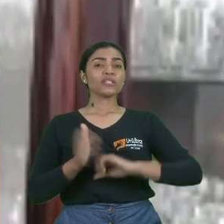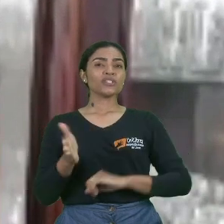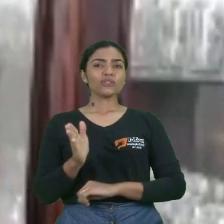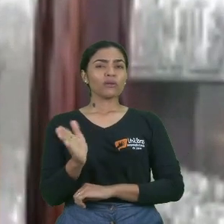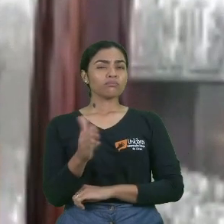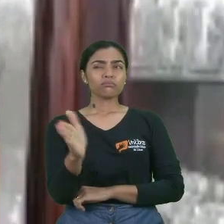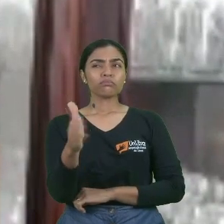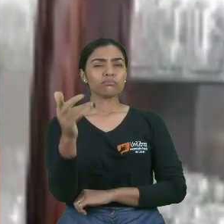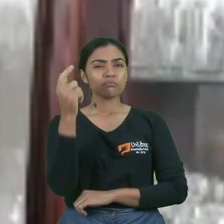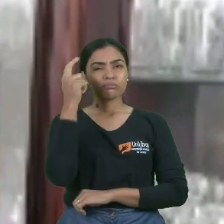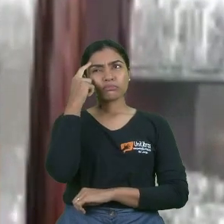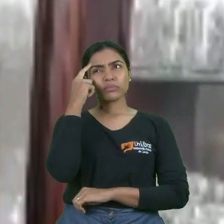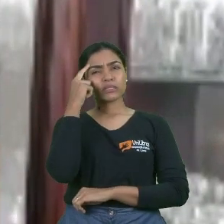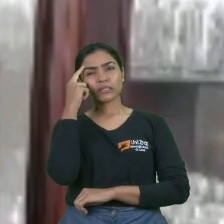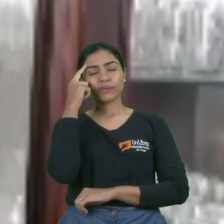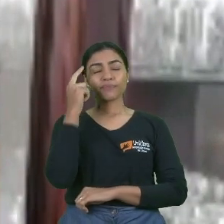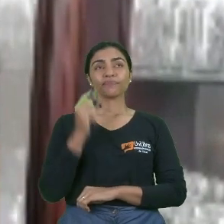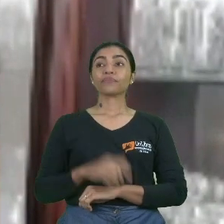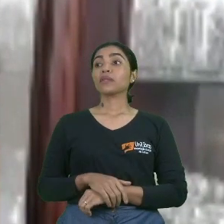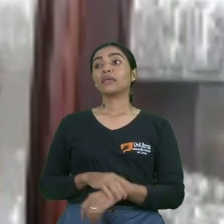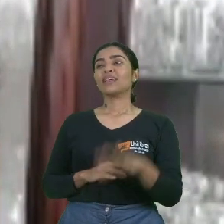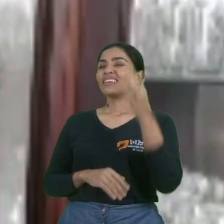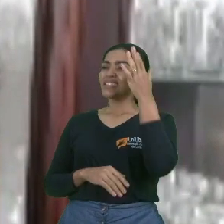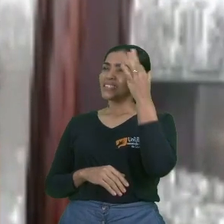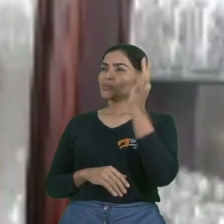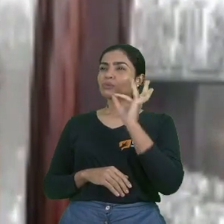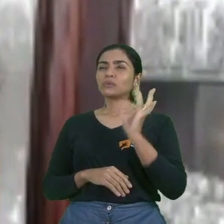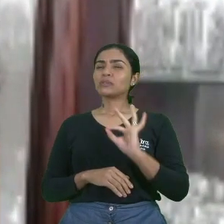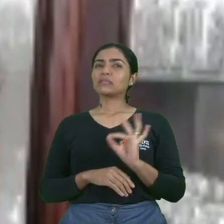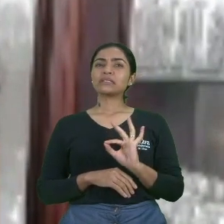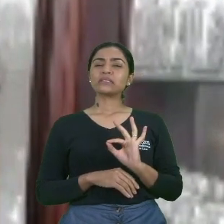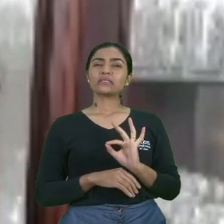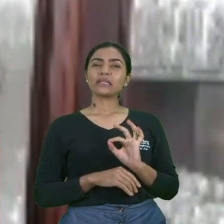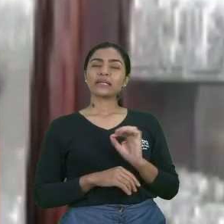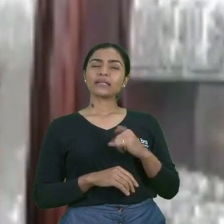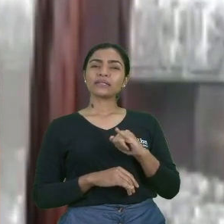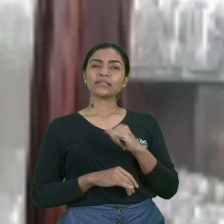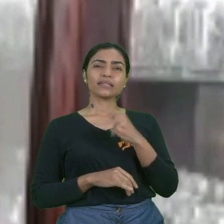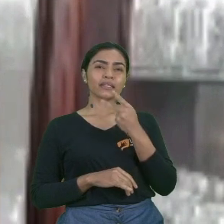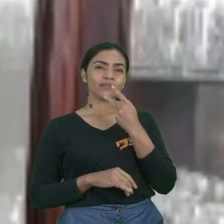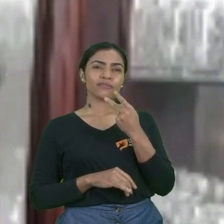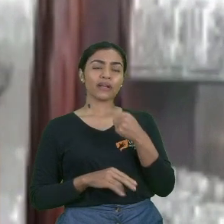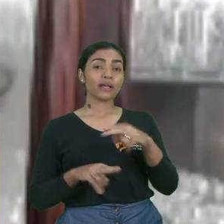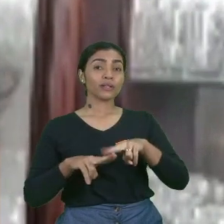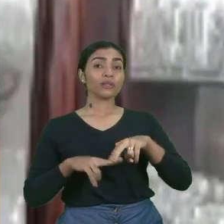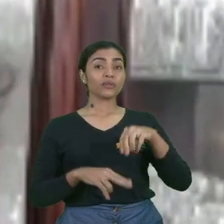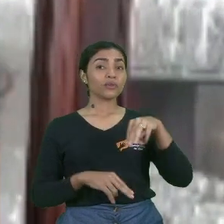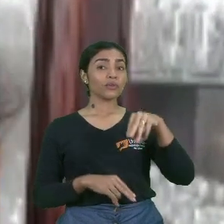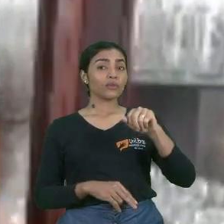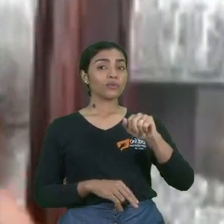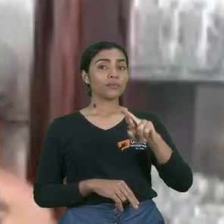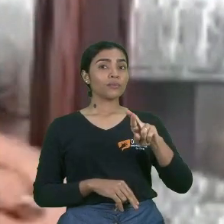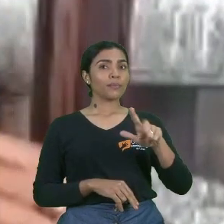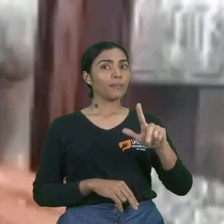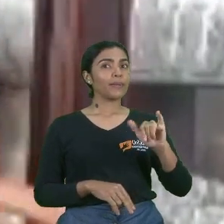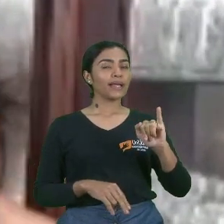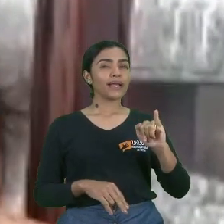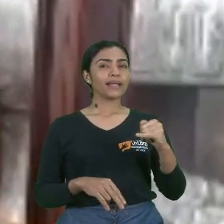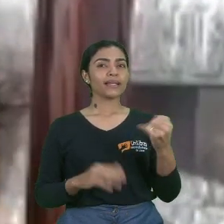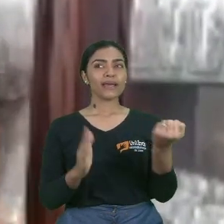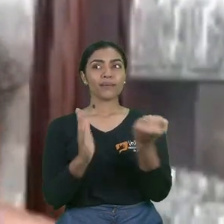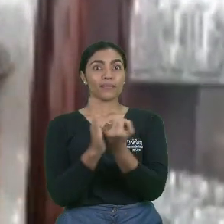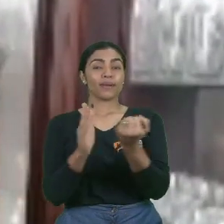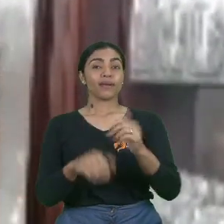sei não sei se a minha preta vou dizer aí eu acho que coisa mais linda e talvez tenha sido mais marcante